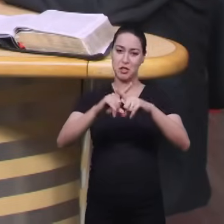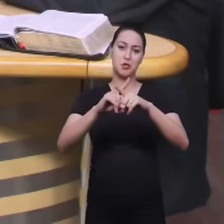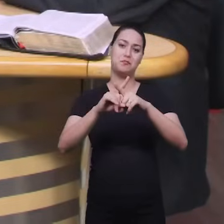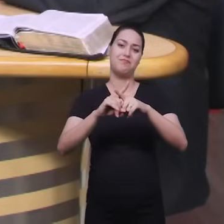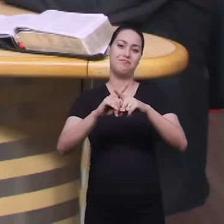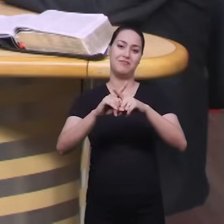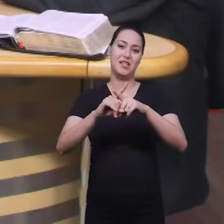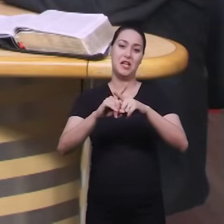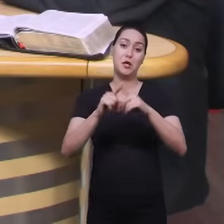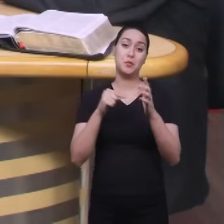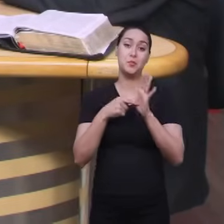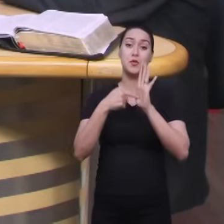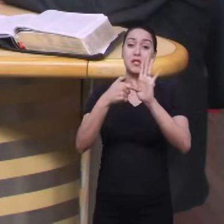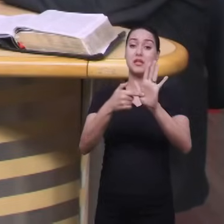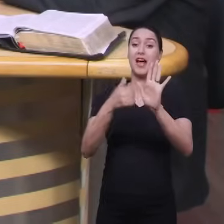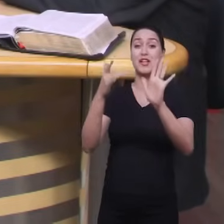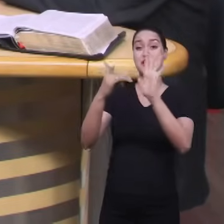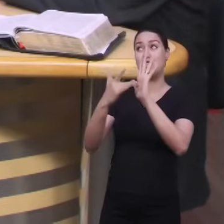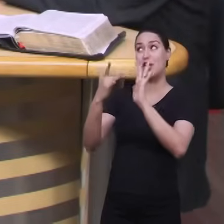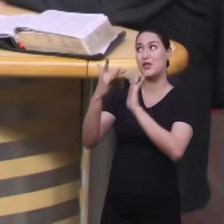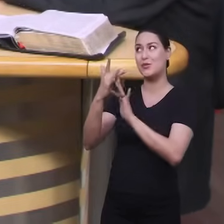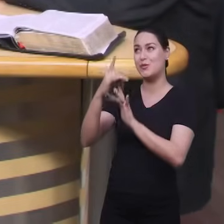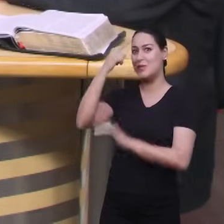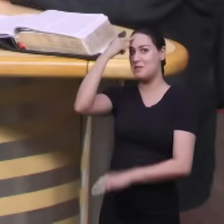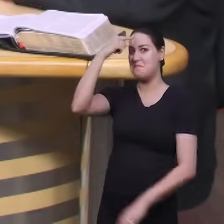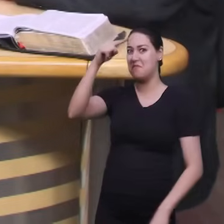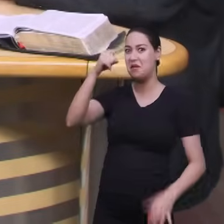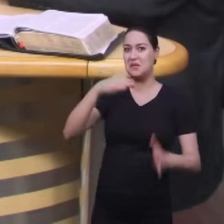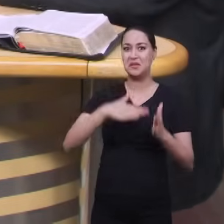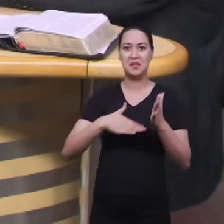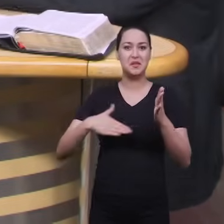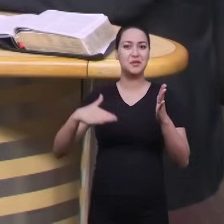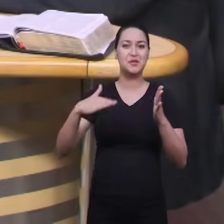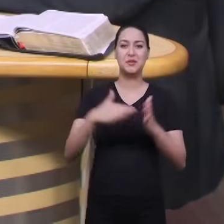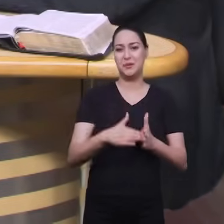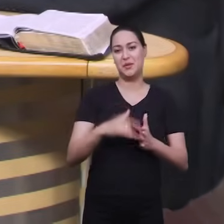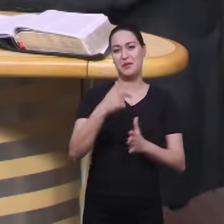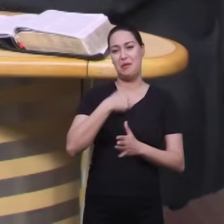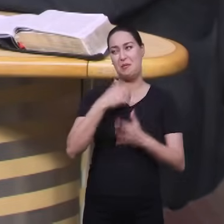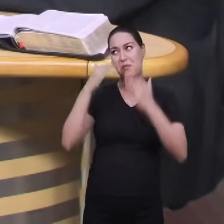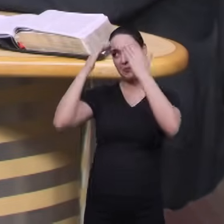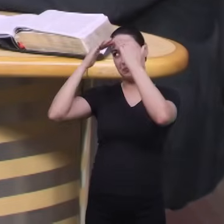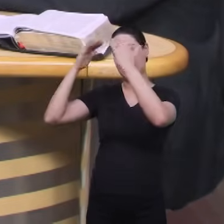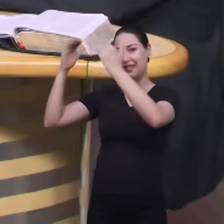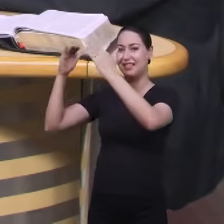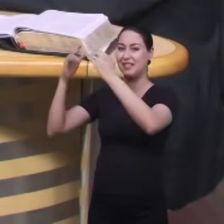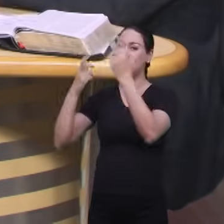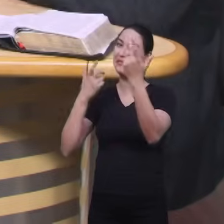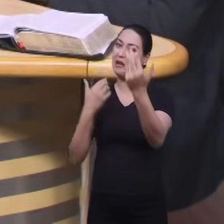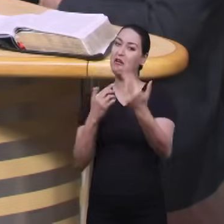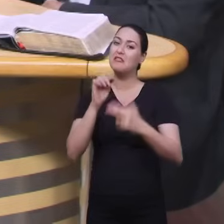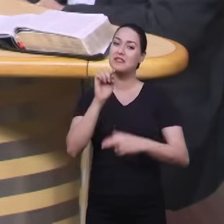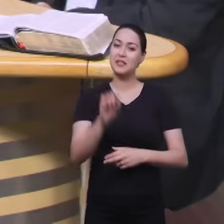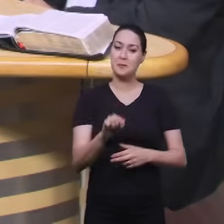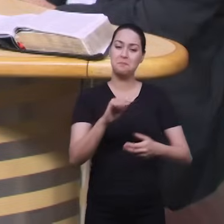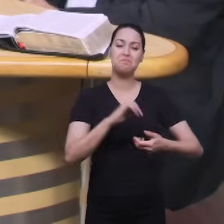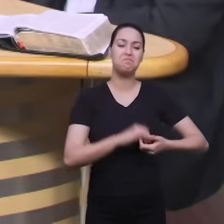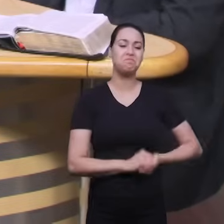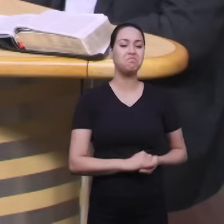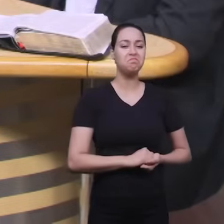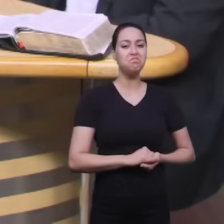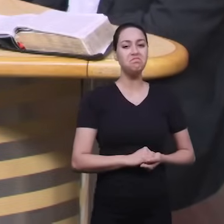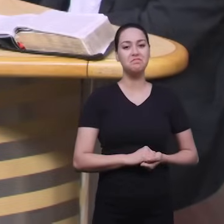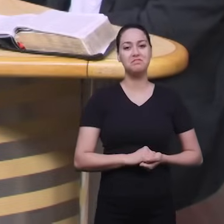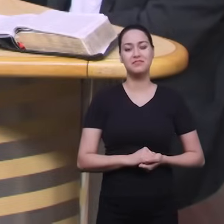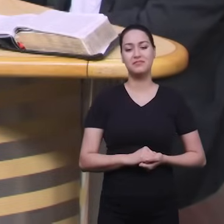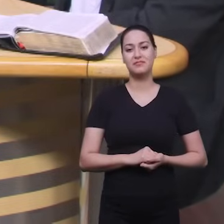é ele o dono eu sou aqui sobre levar de volta né porque você tem